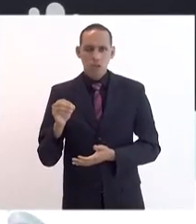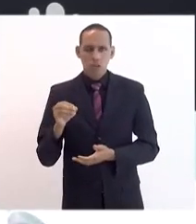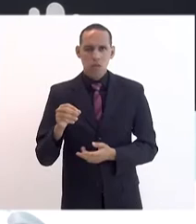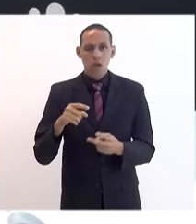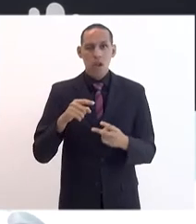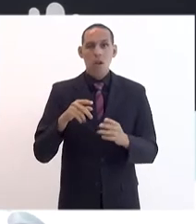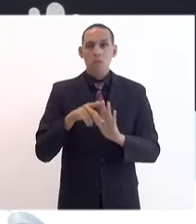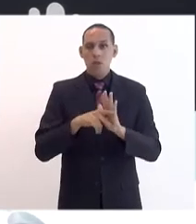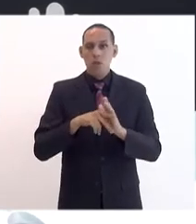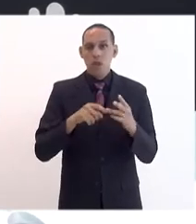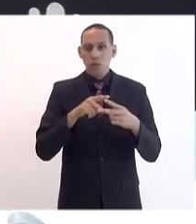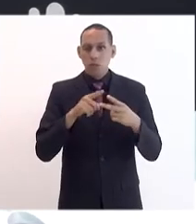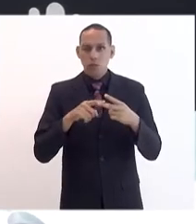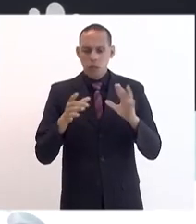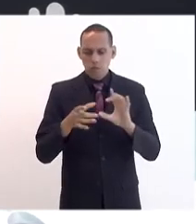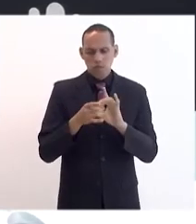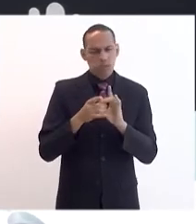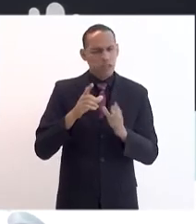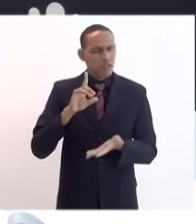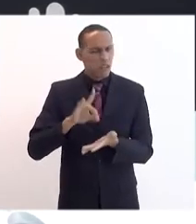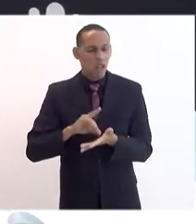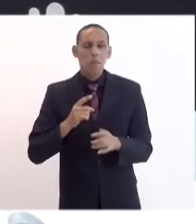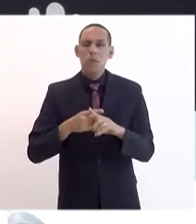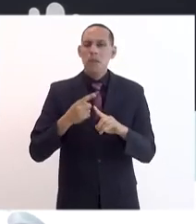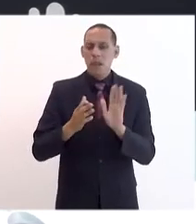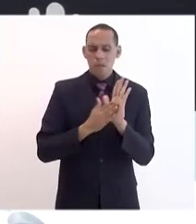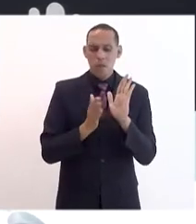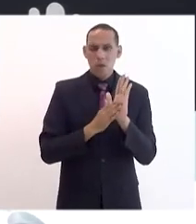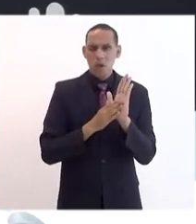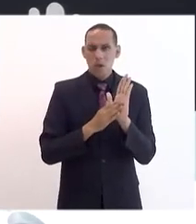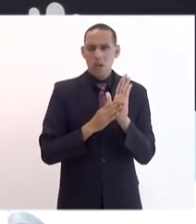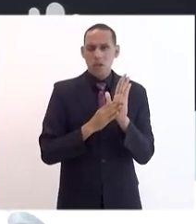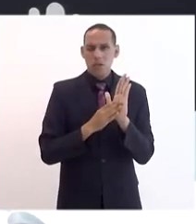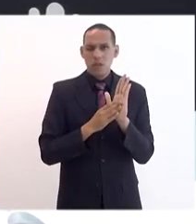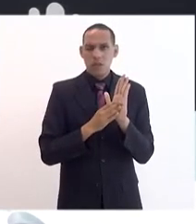projetos, porque a proposta